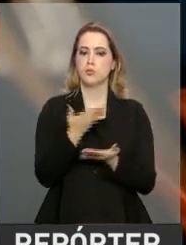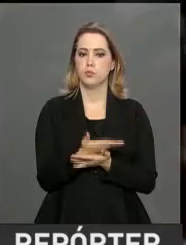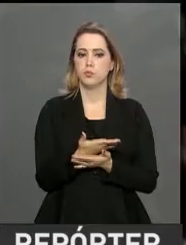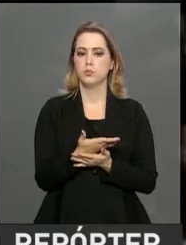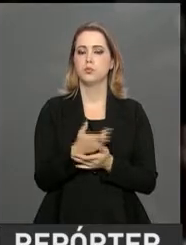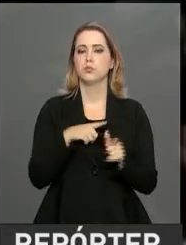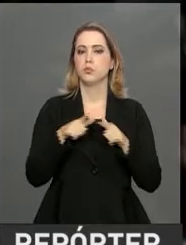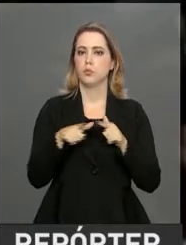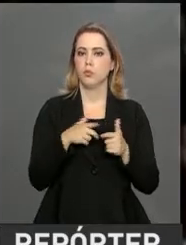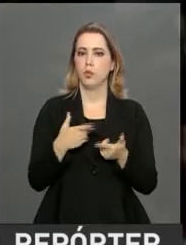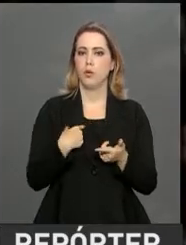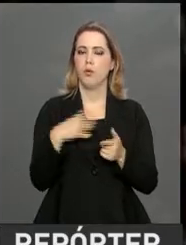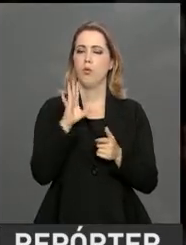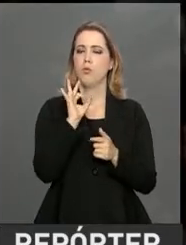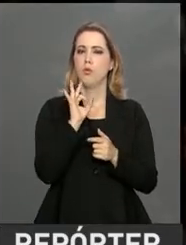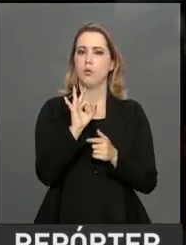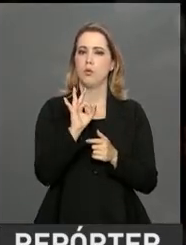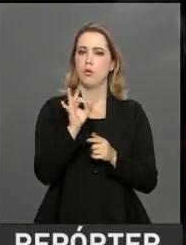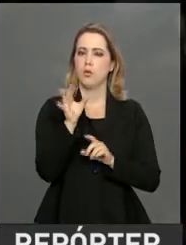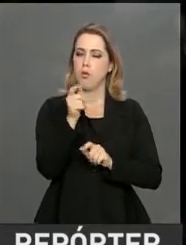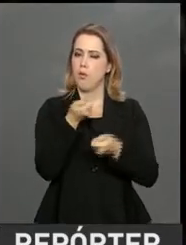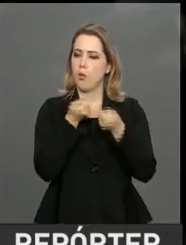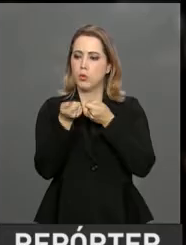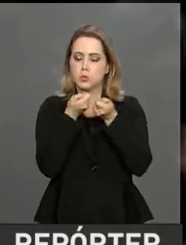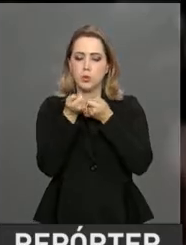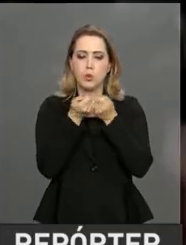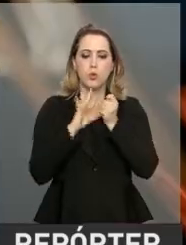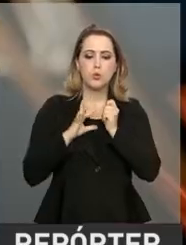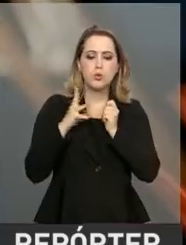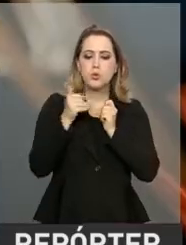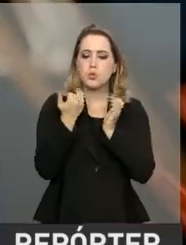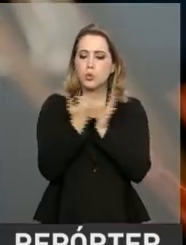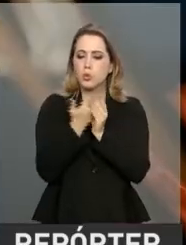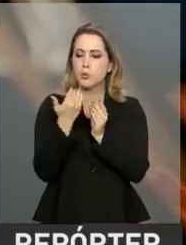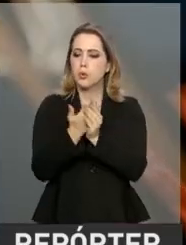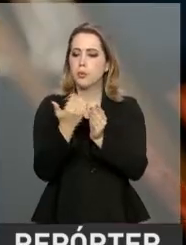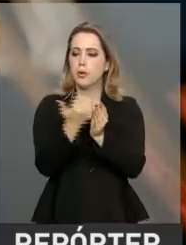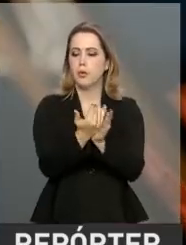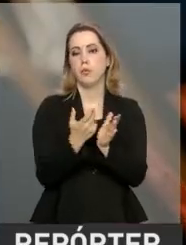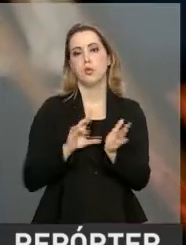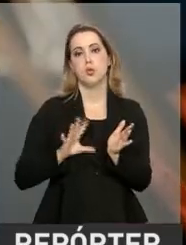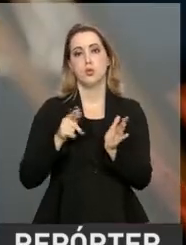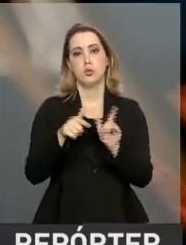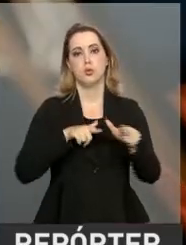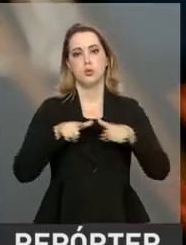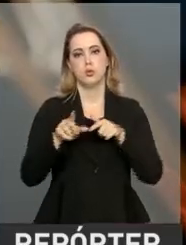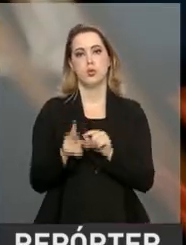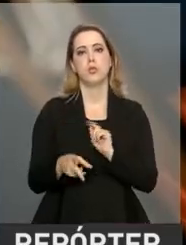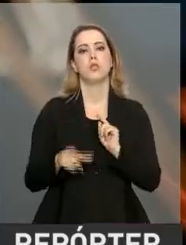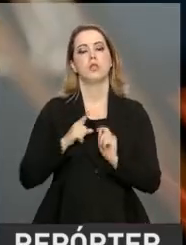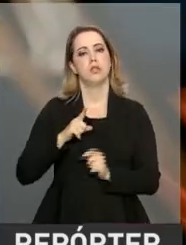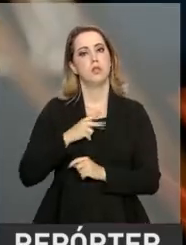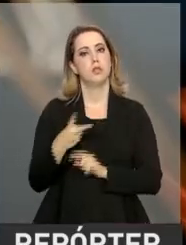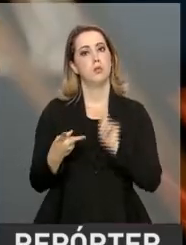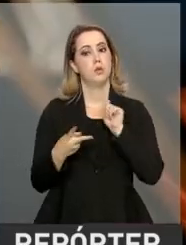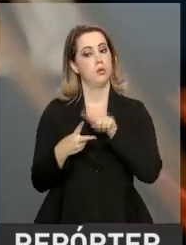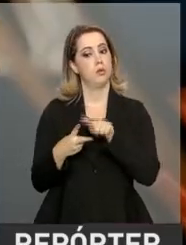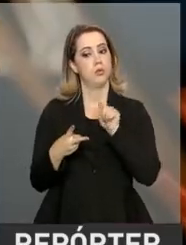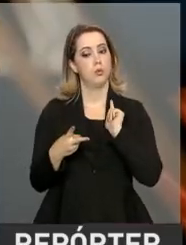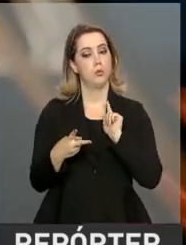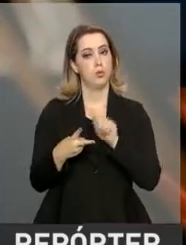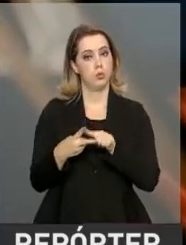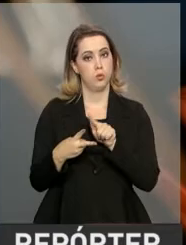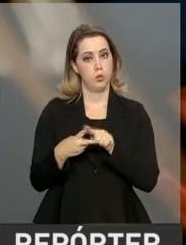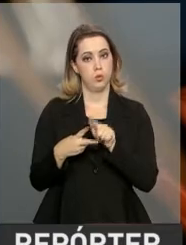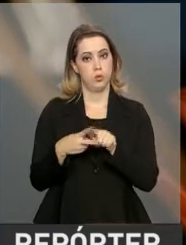e monitoramento de de todo o processo nós temos uma parceria de dois grandes aplicadores que neste ano